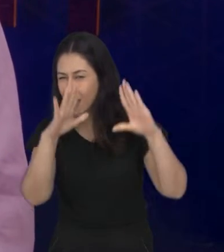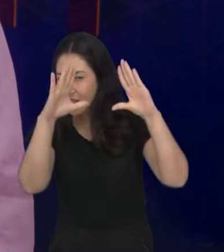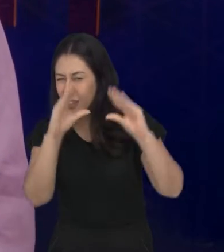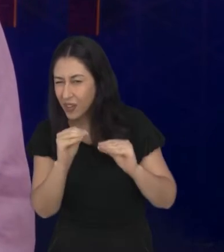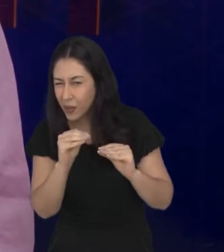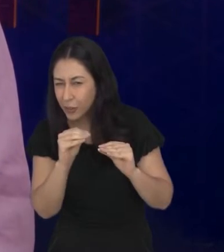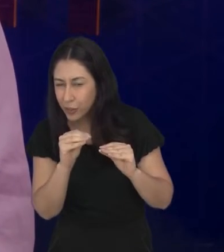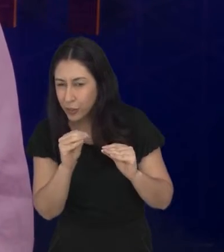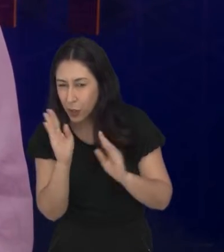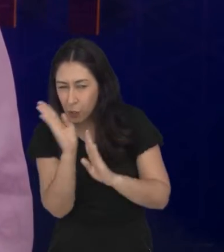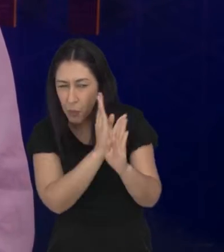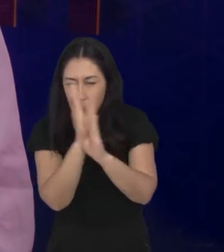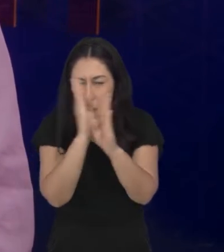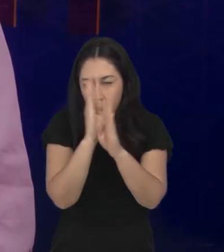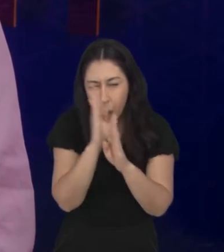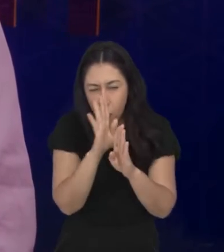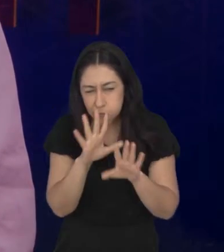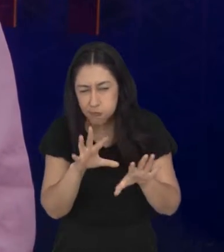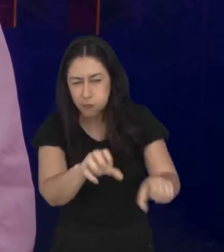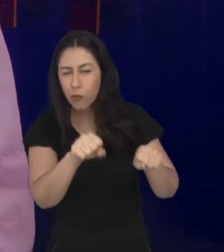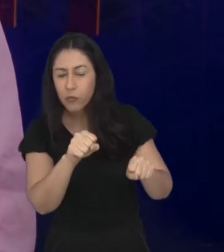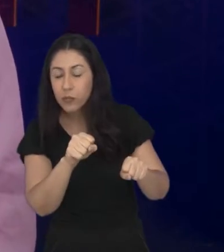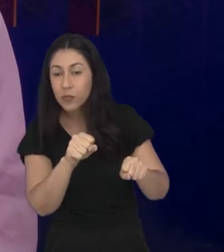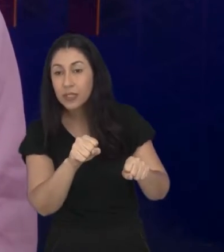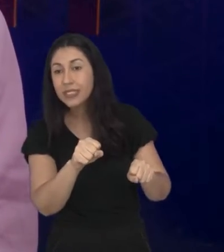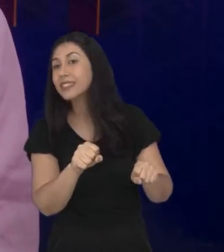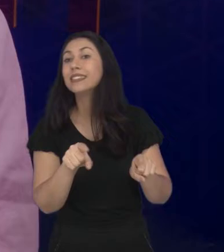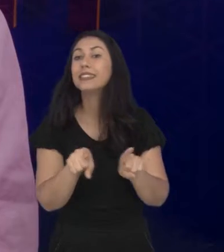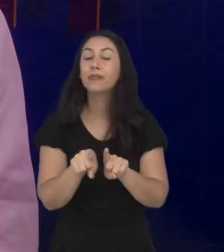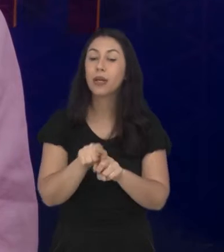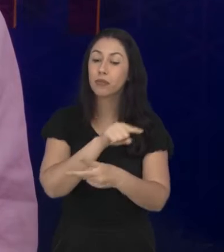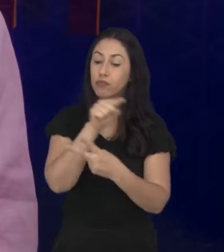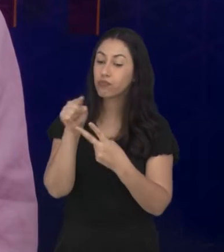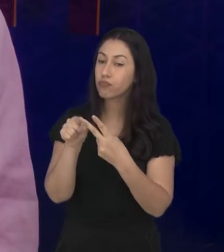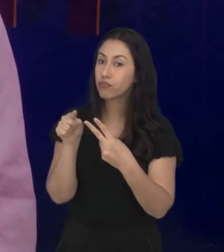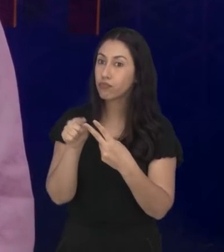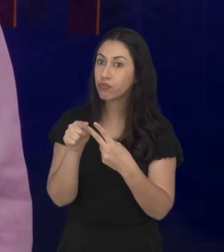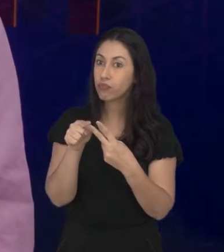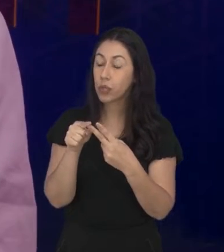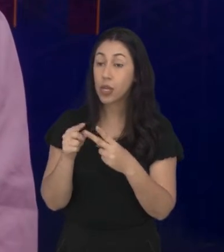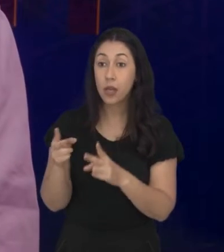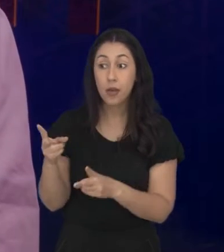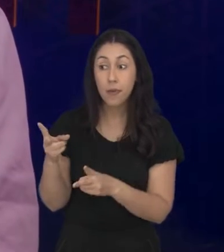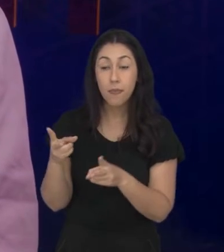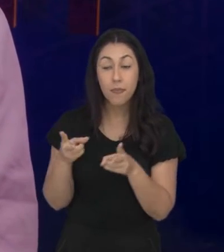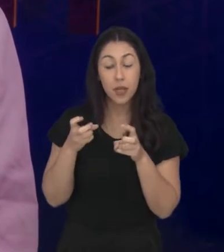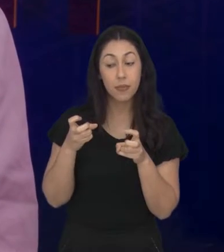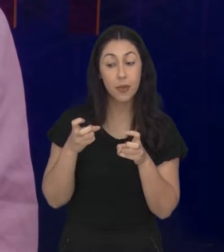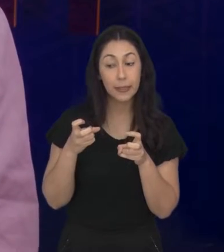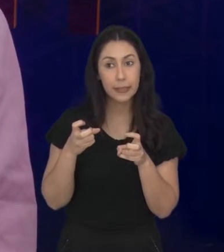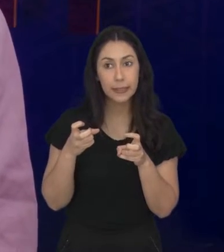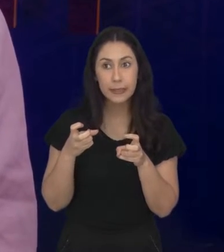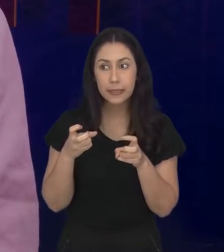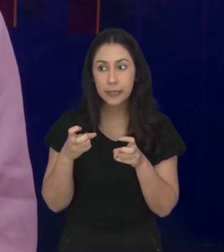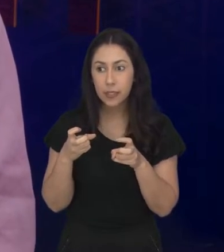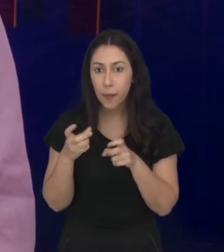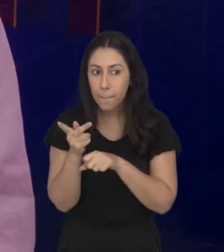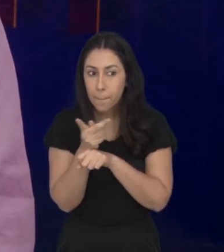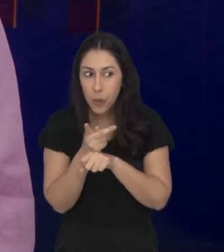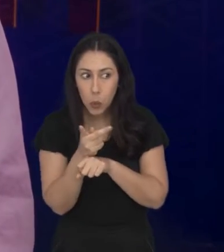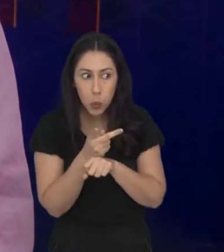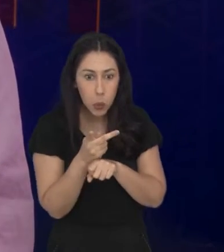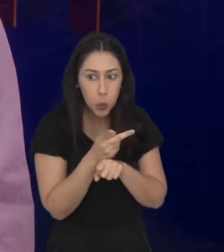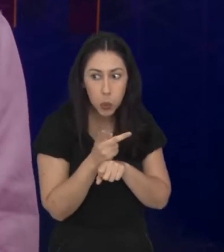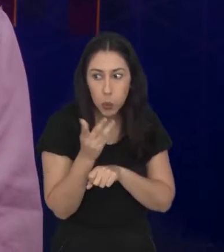vantagem caçar à noite, e os animais que viram uma vantagem em sair para se